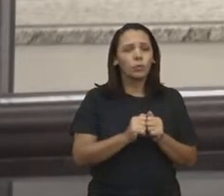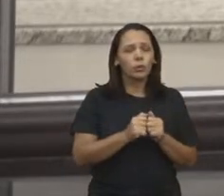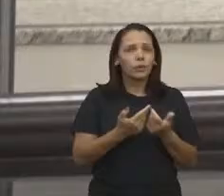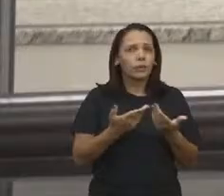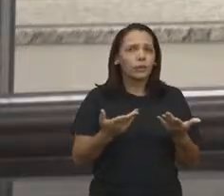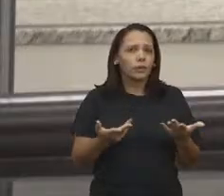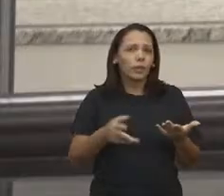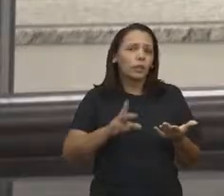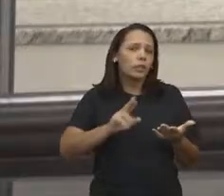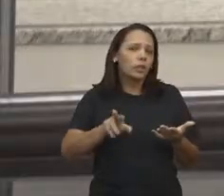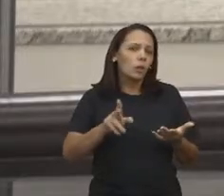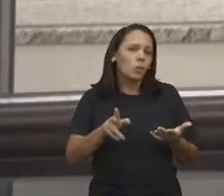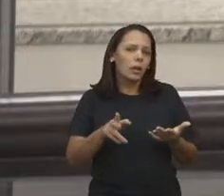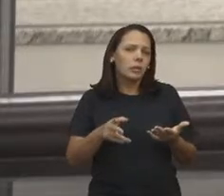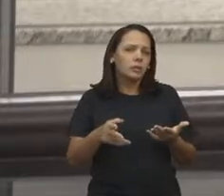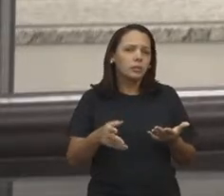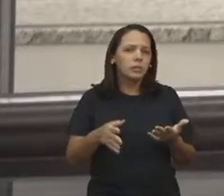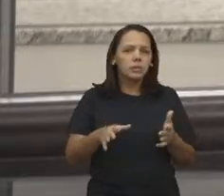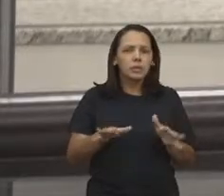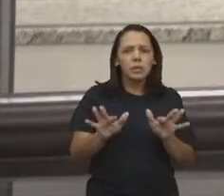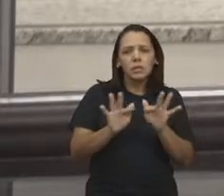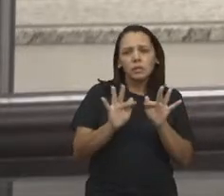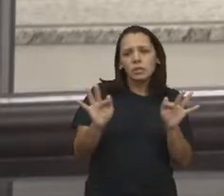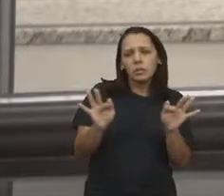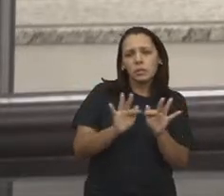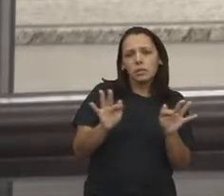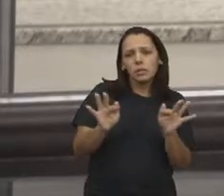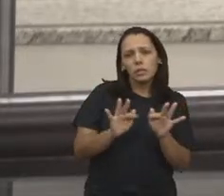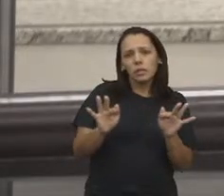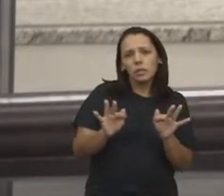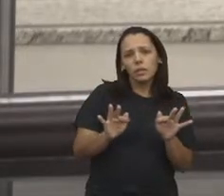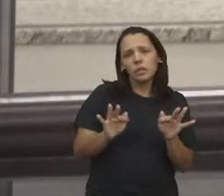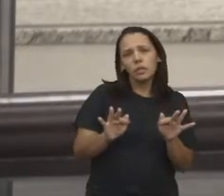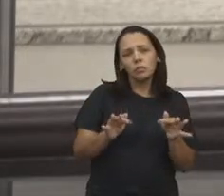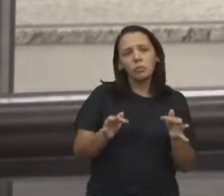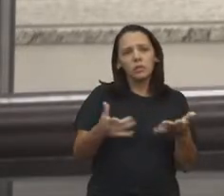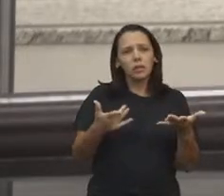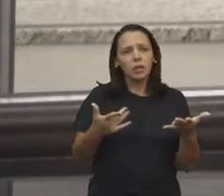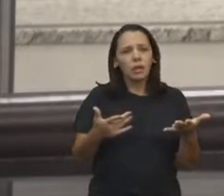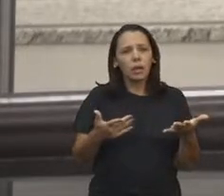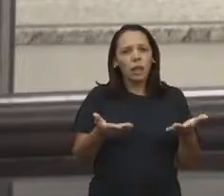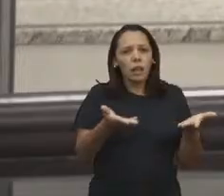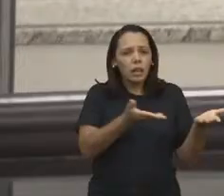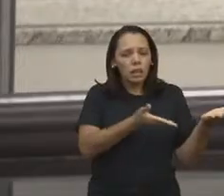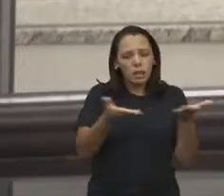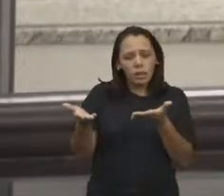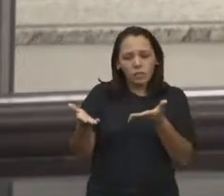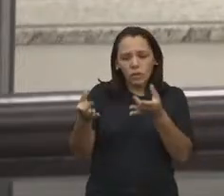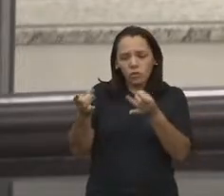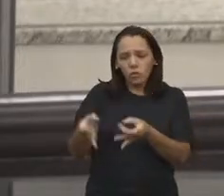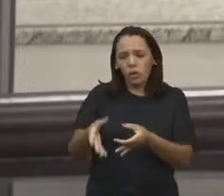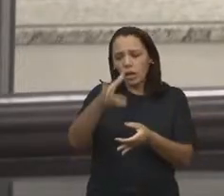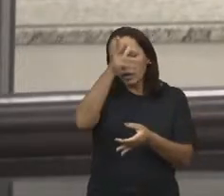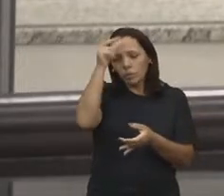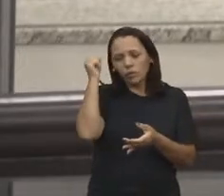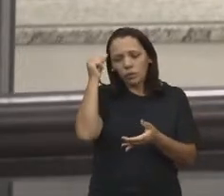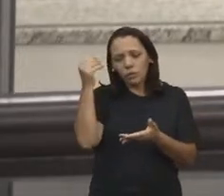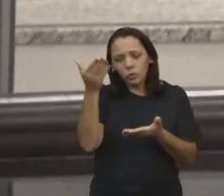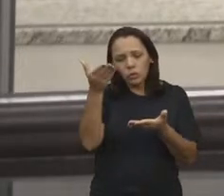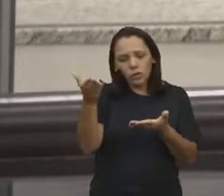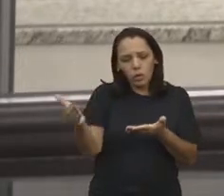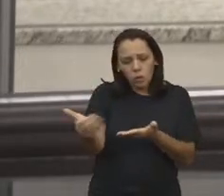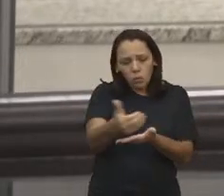como caçambas, você vai lá com o carrinho, joga o material e vem, a prefeitura leva embora. É